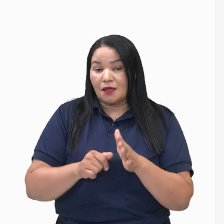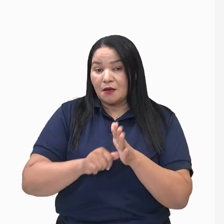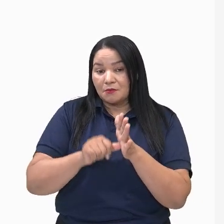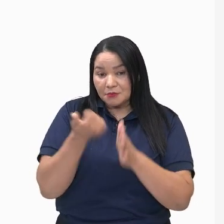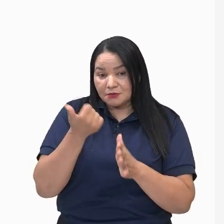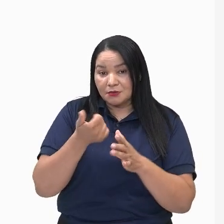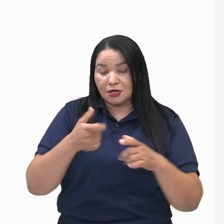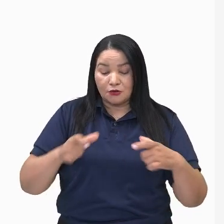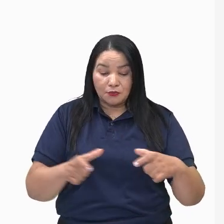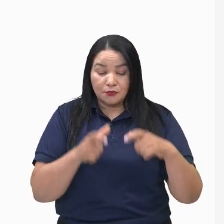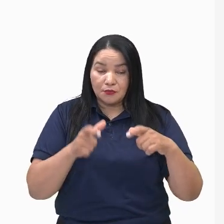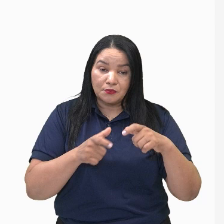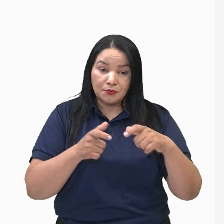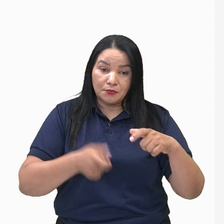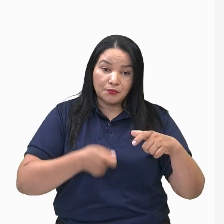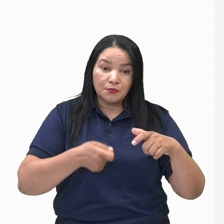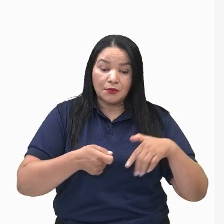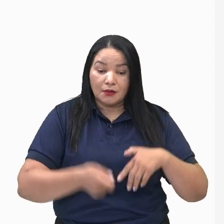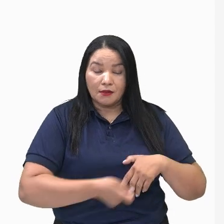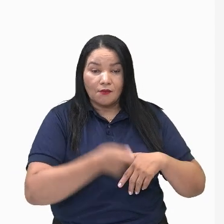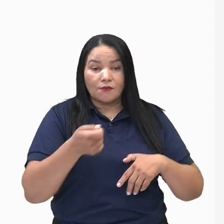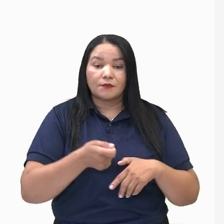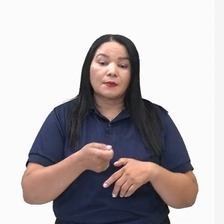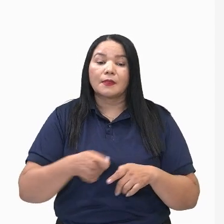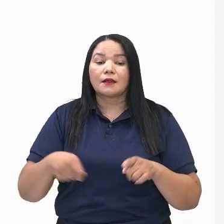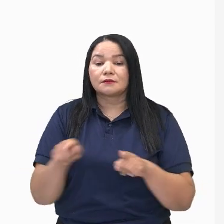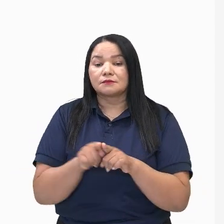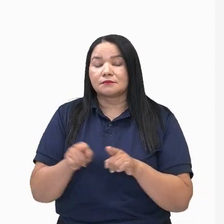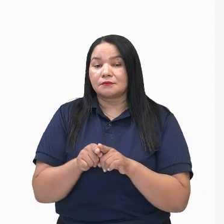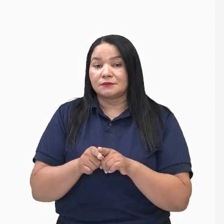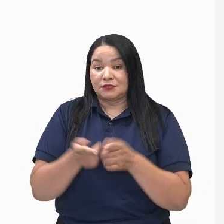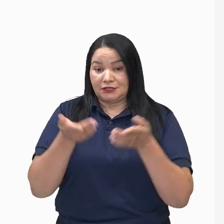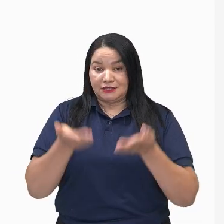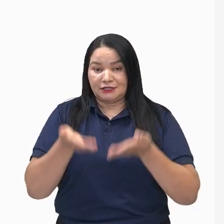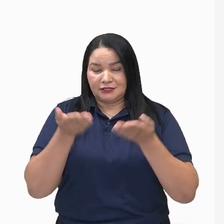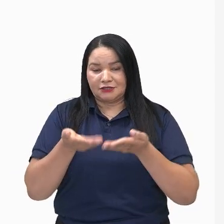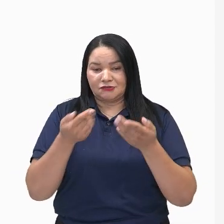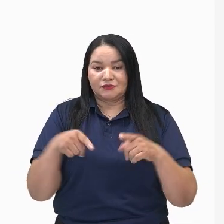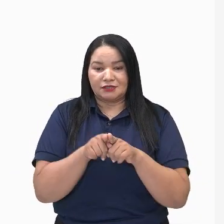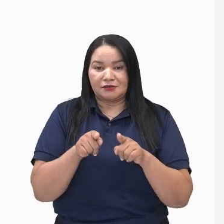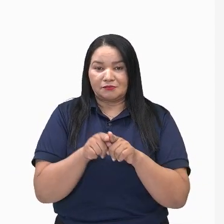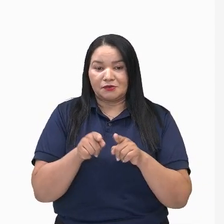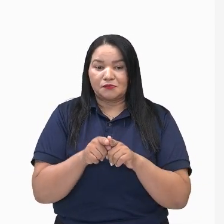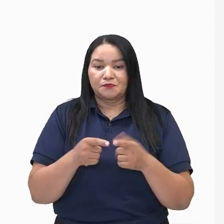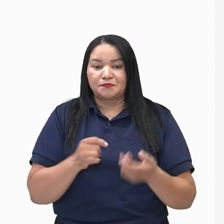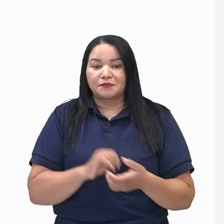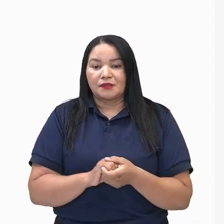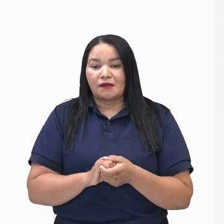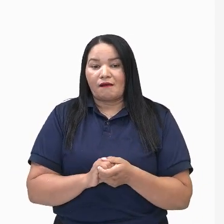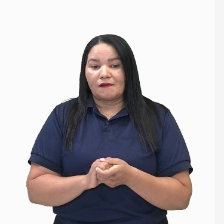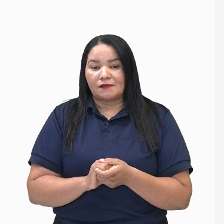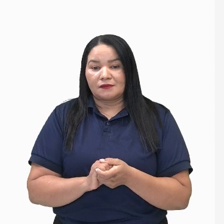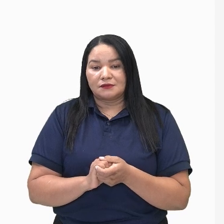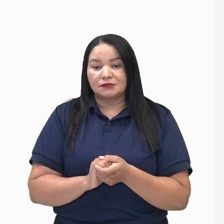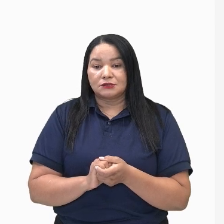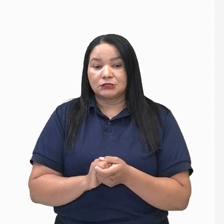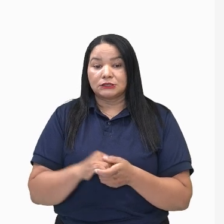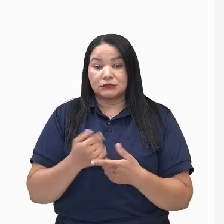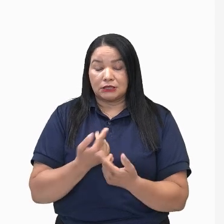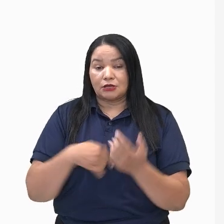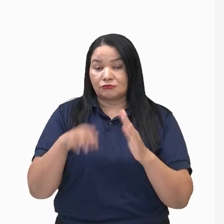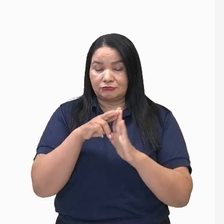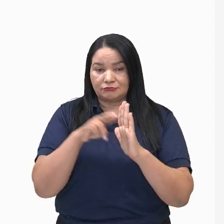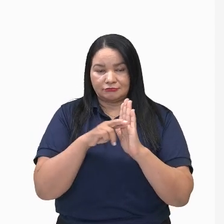de racquetball, que era leve e de nylon, e estabeleceu ali as primeiras regras do jogo,